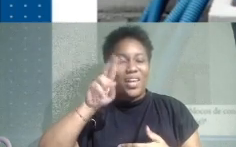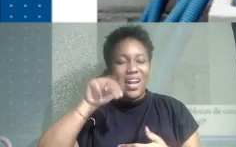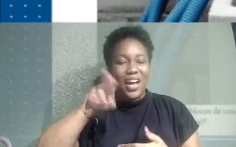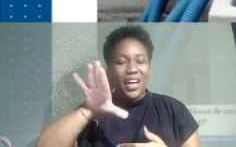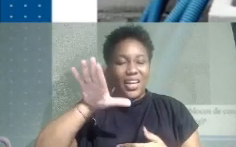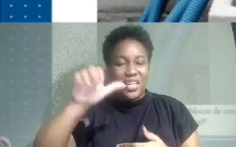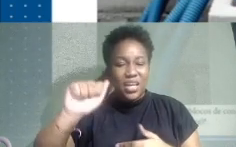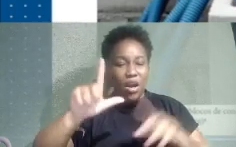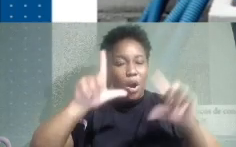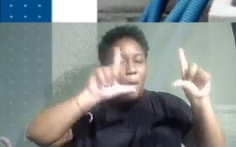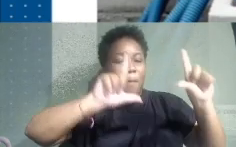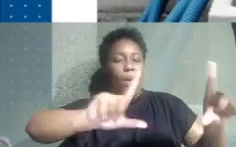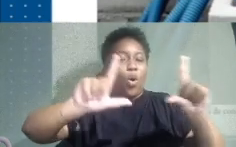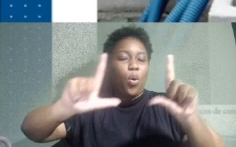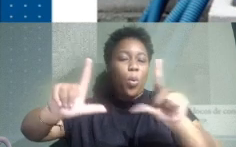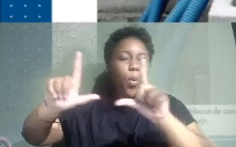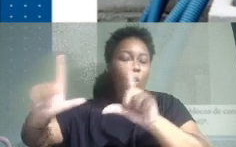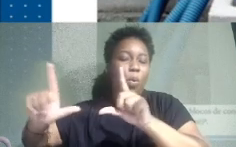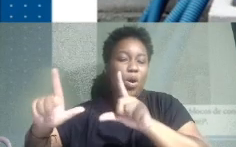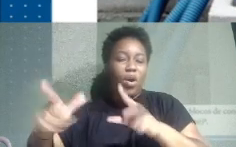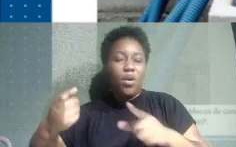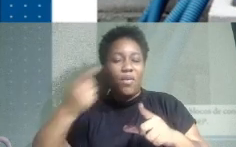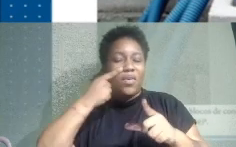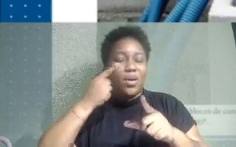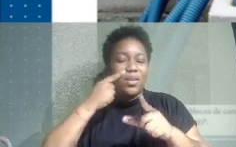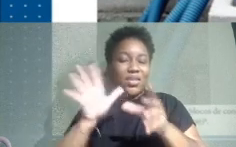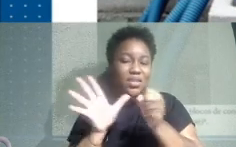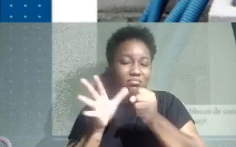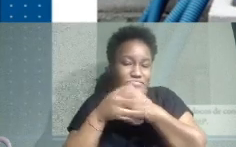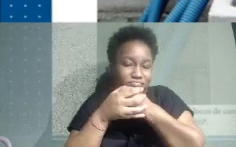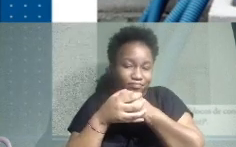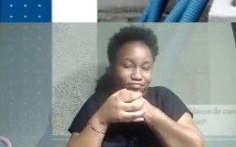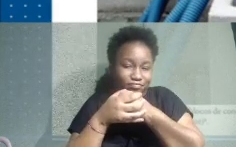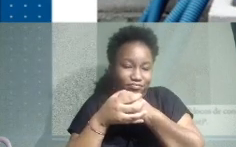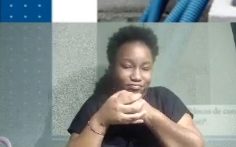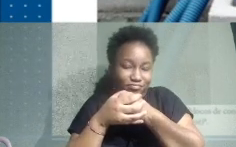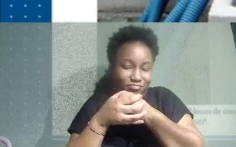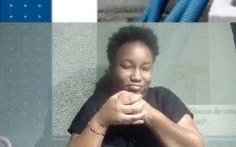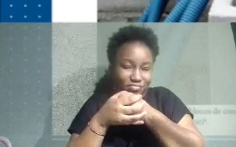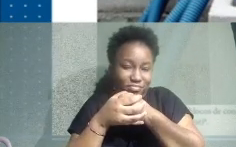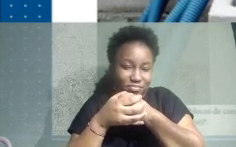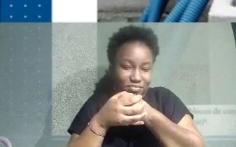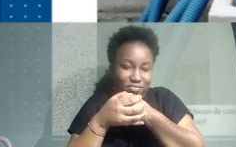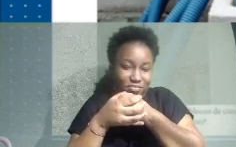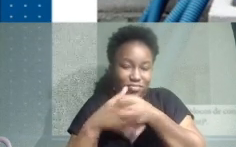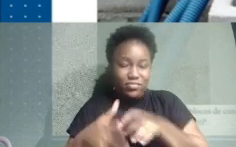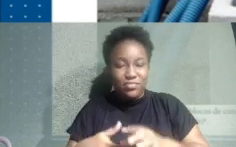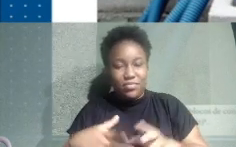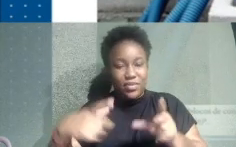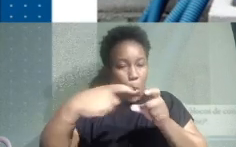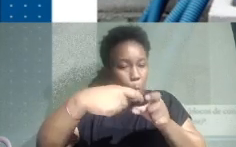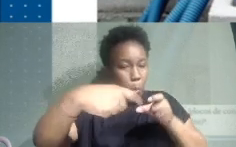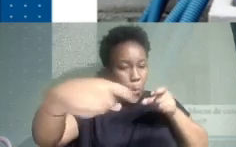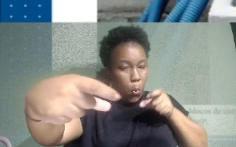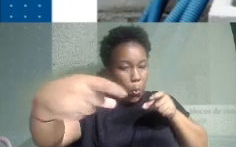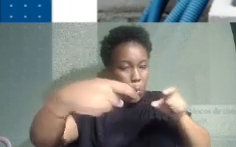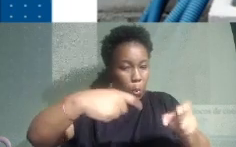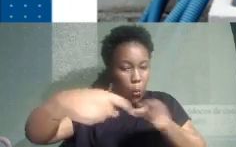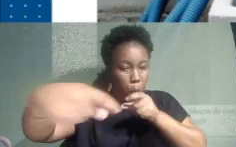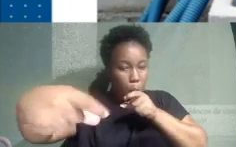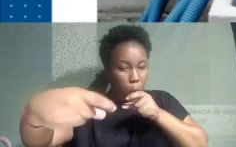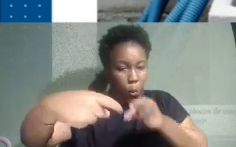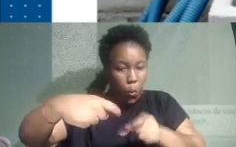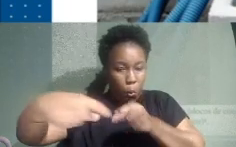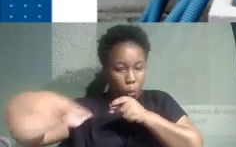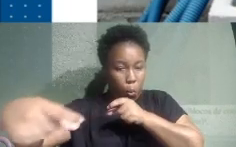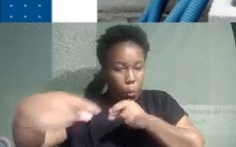por onde que passa a minha tubulação. Passa por dentro dos blocos. Ela meio que está na vertical, né? Então a gente tem aí uma certa